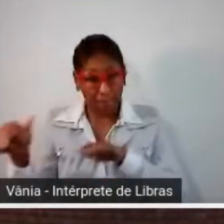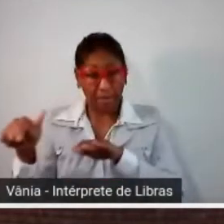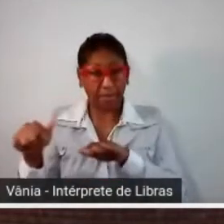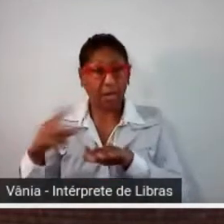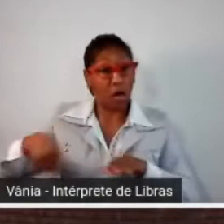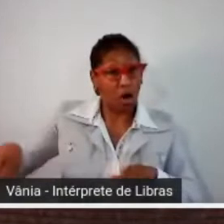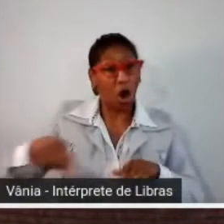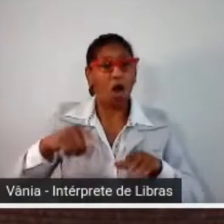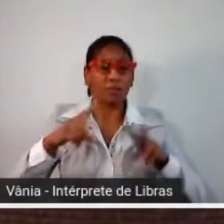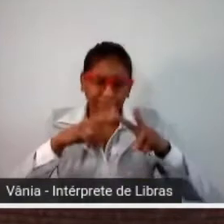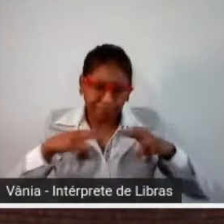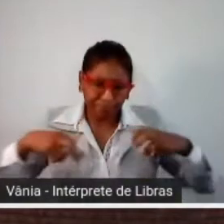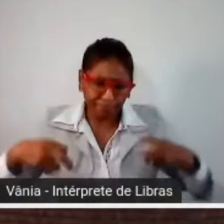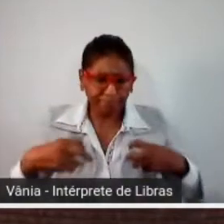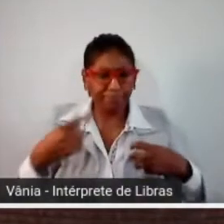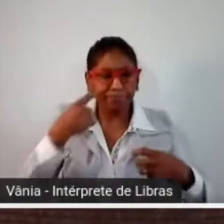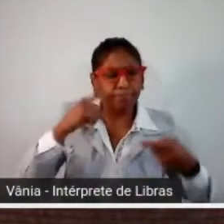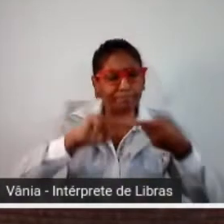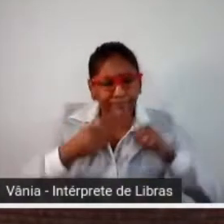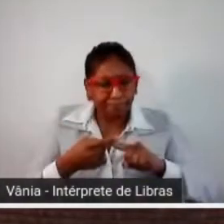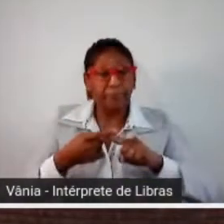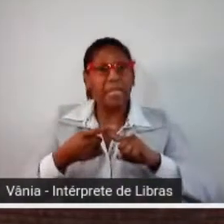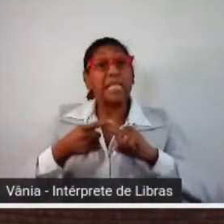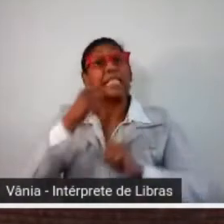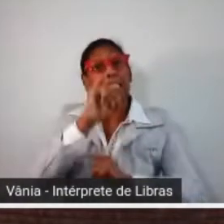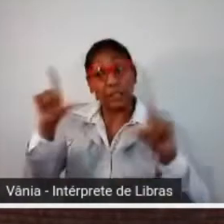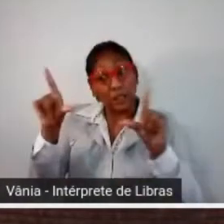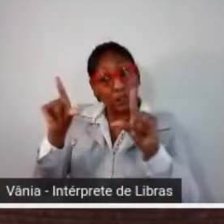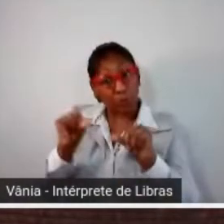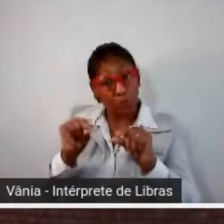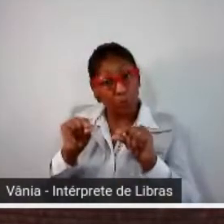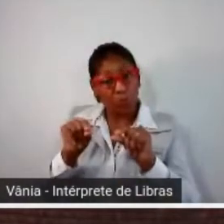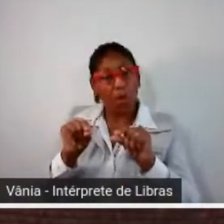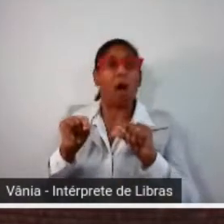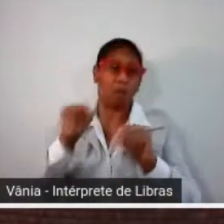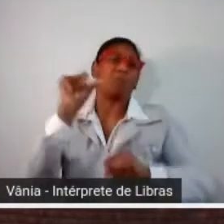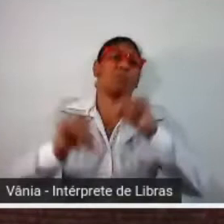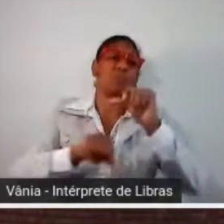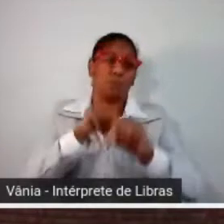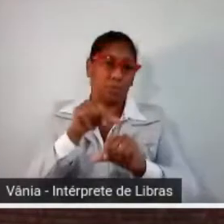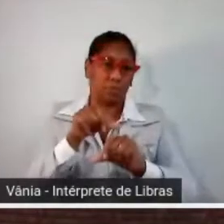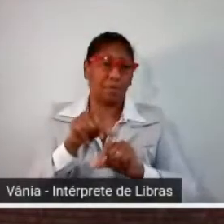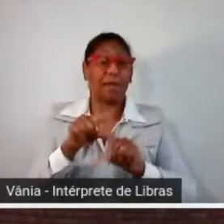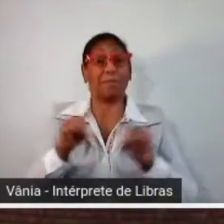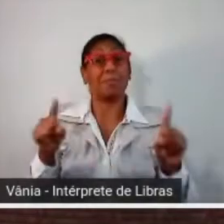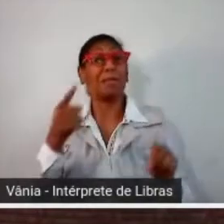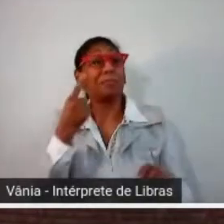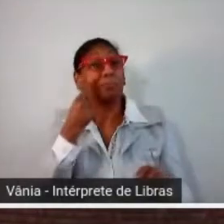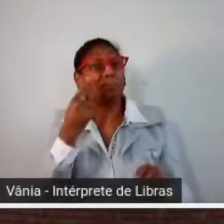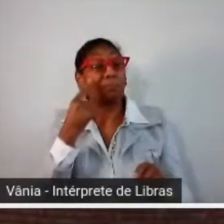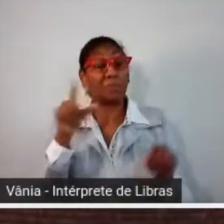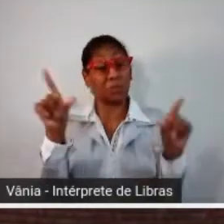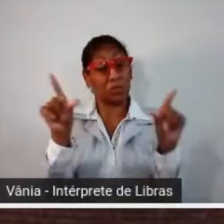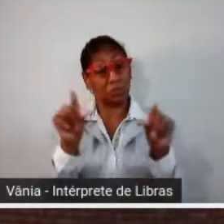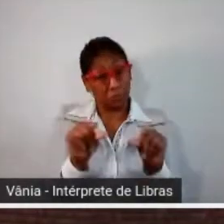aí possamos conferir a bandeira laranja para essas regiões. Mas a gente observou ali uma diminuição do